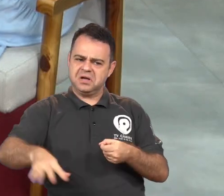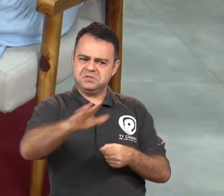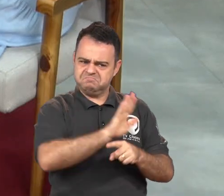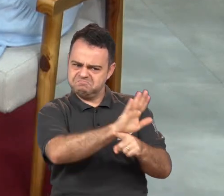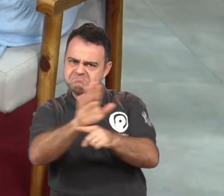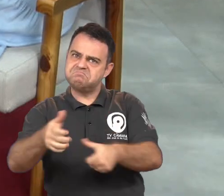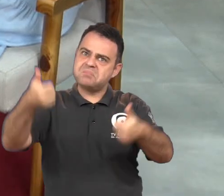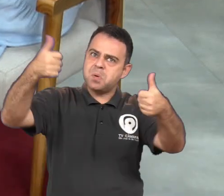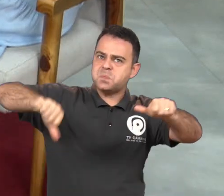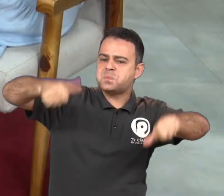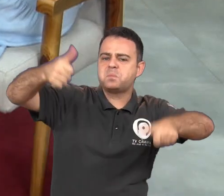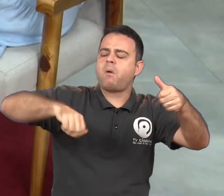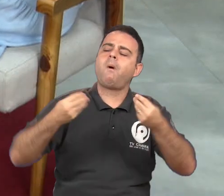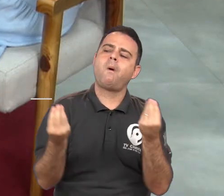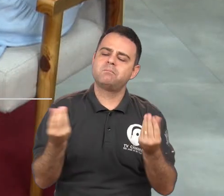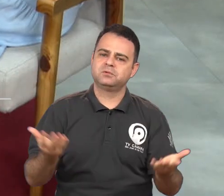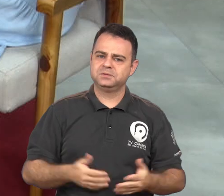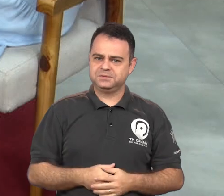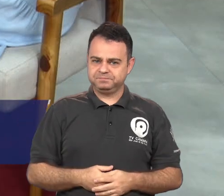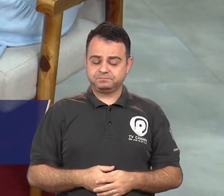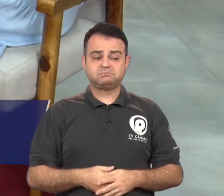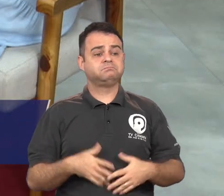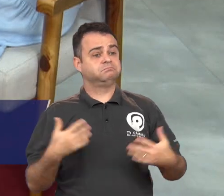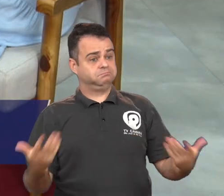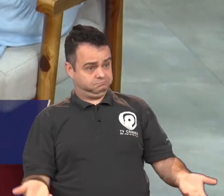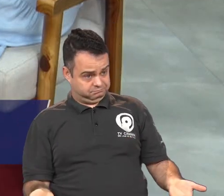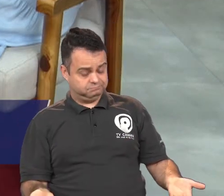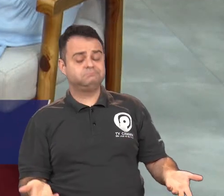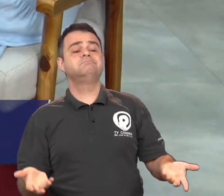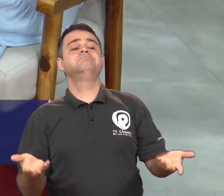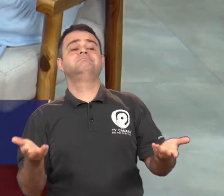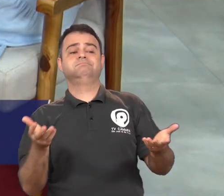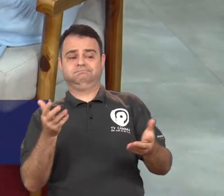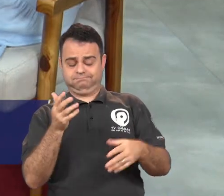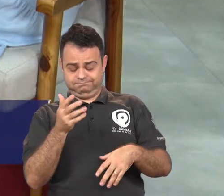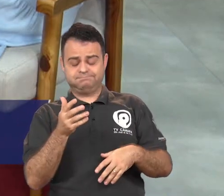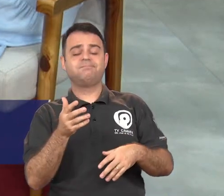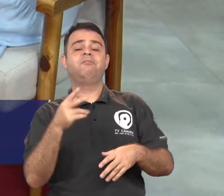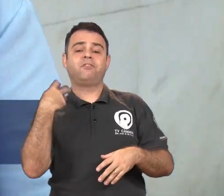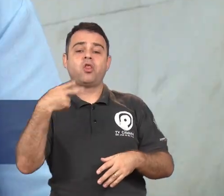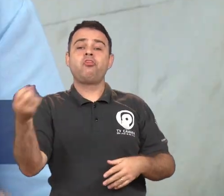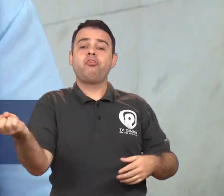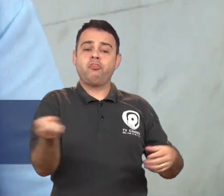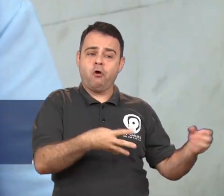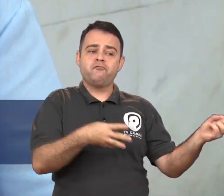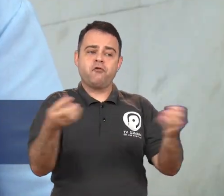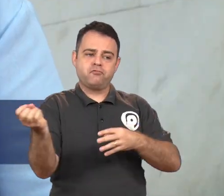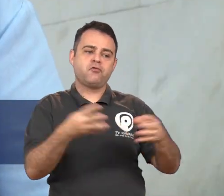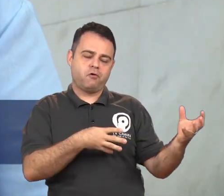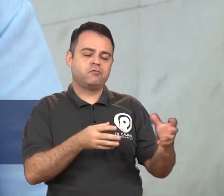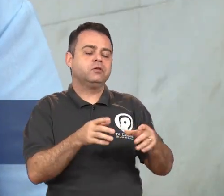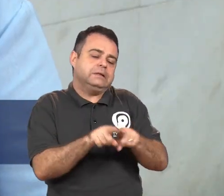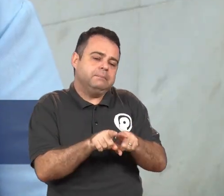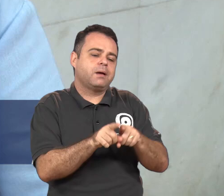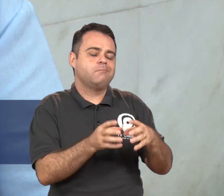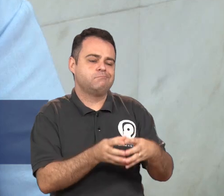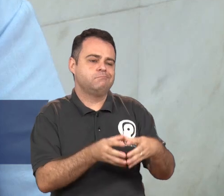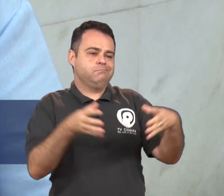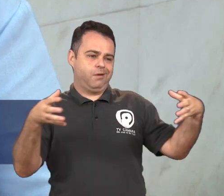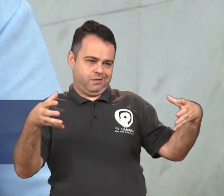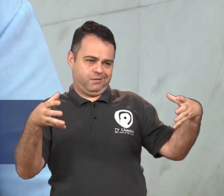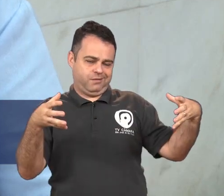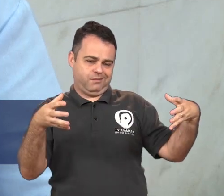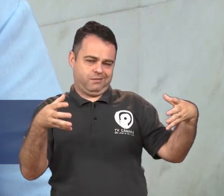cidade? Bom, é uma sessão mais dinâmica, porque temos mais vereadores, claro, e também